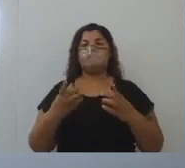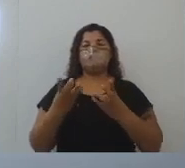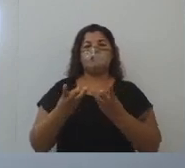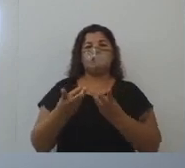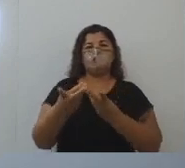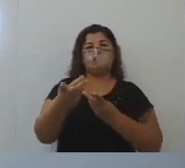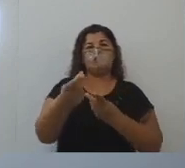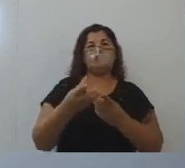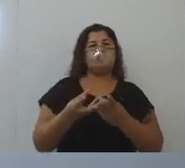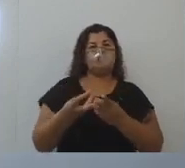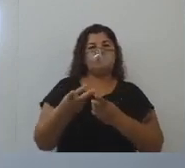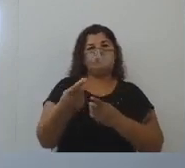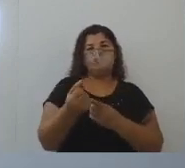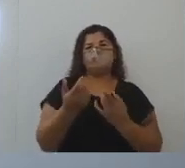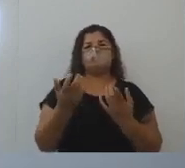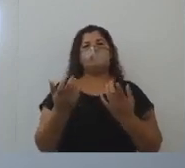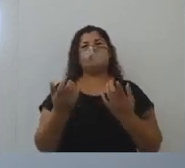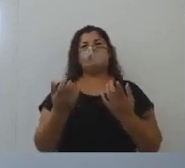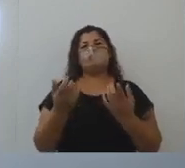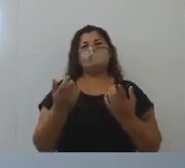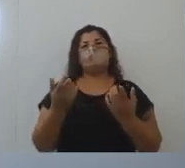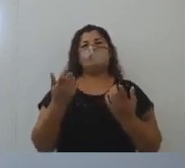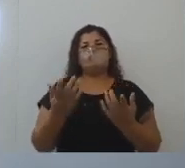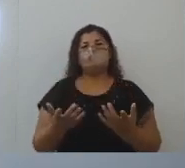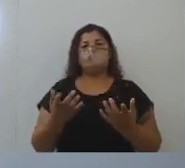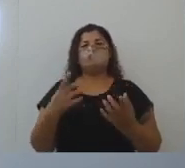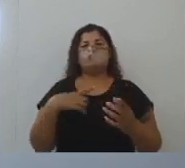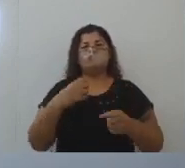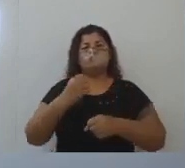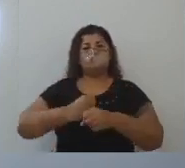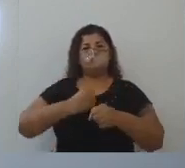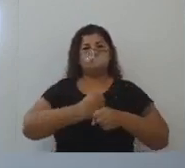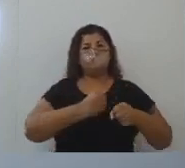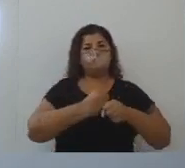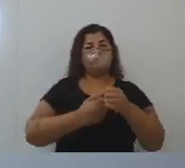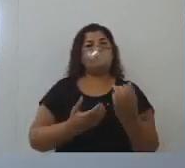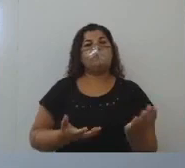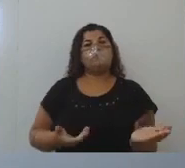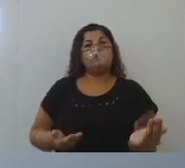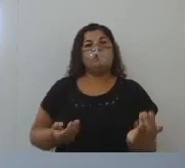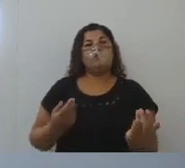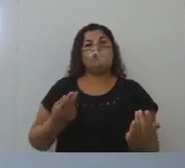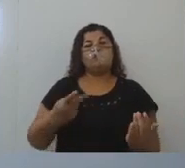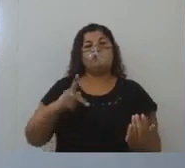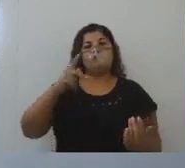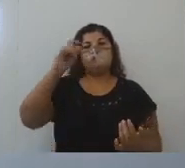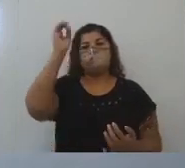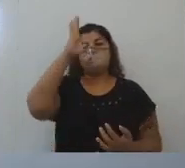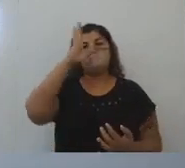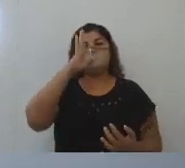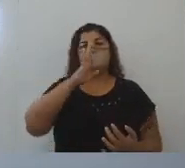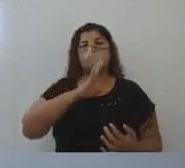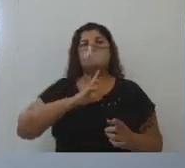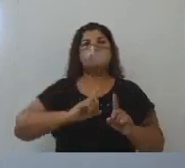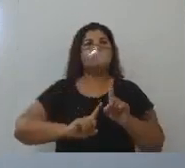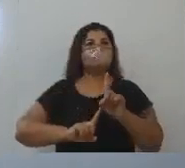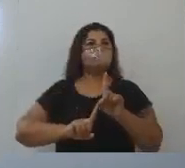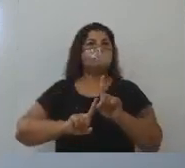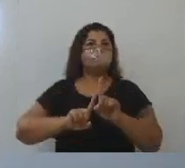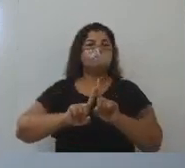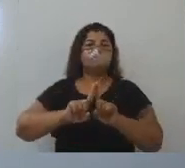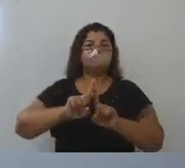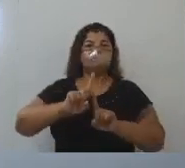estatísticas. Para vocês terem ideia do assassinato de jovens no Brasil, certo? O pico, o